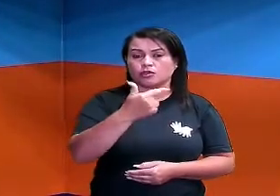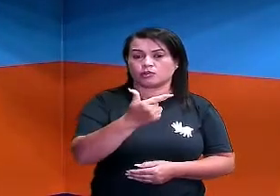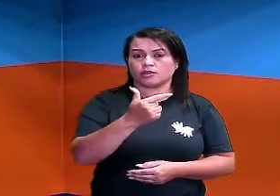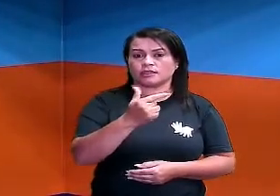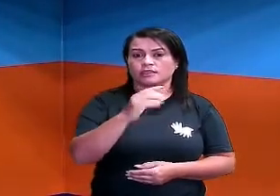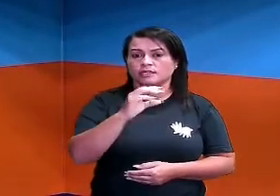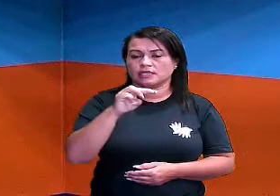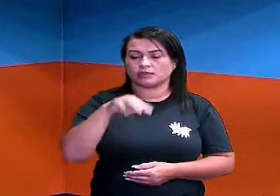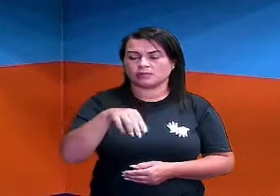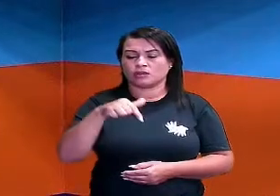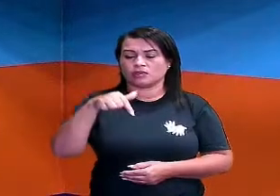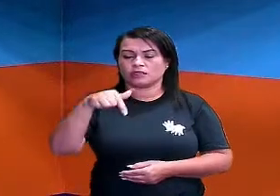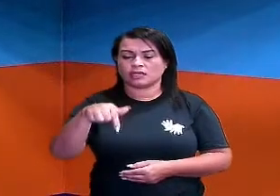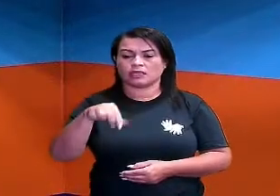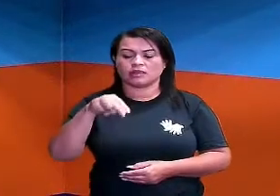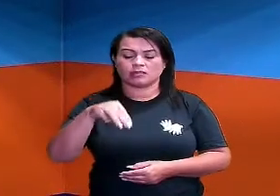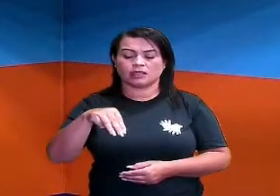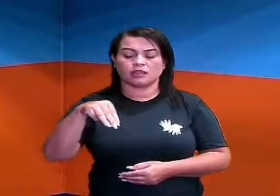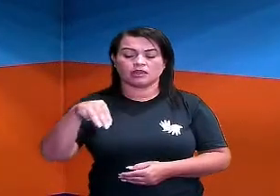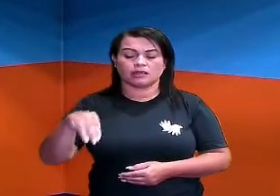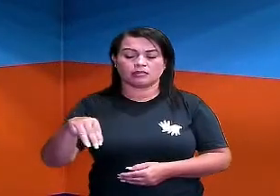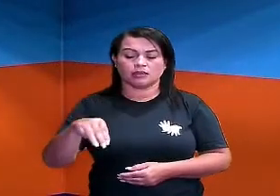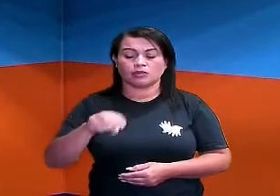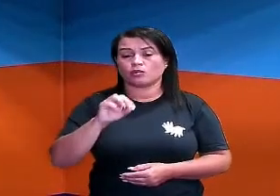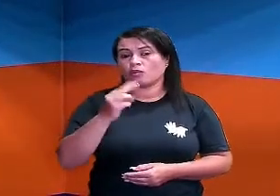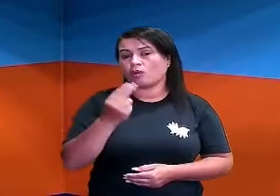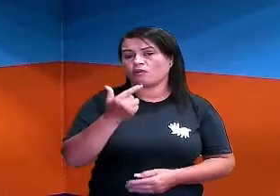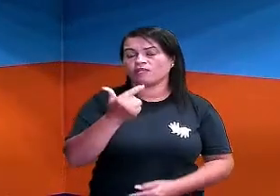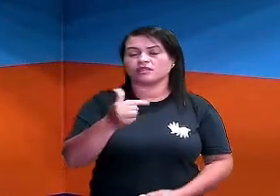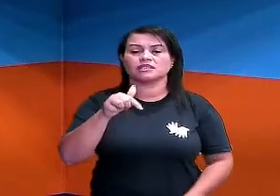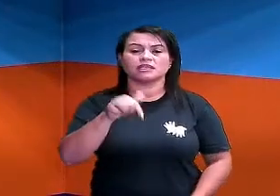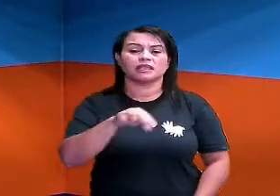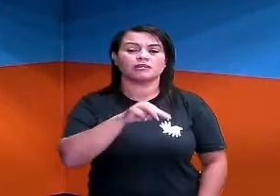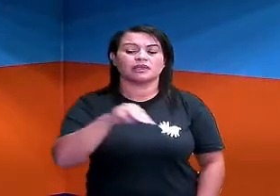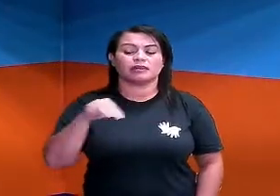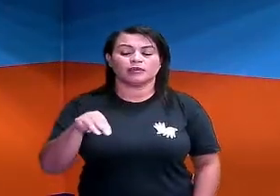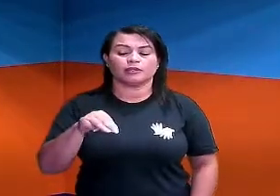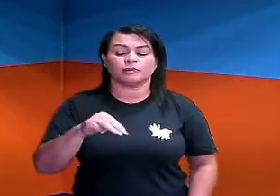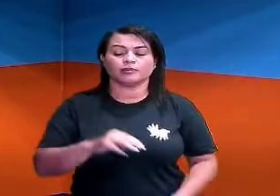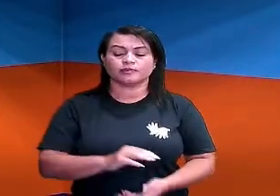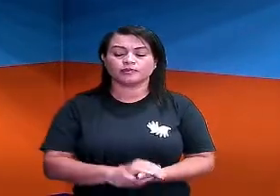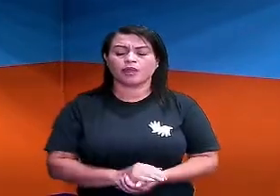e 7 milímetros, tá? Ou 27 milímetros.